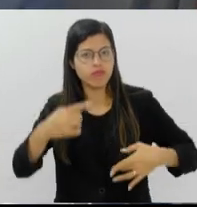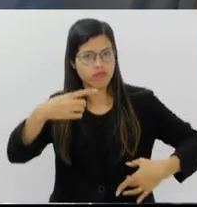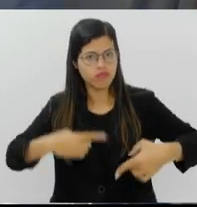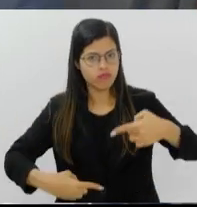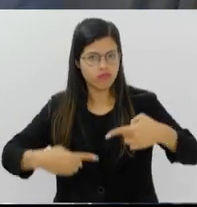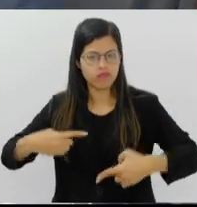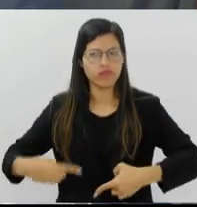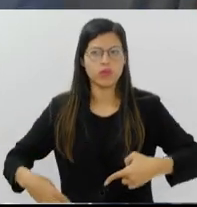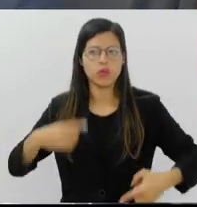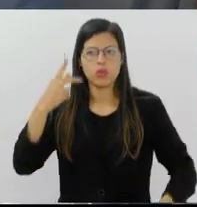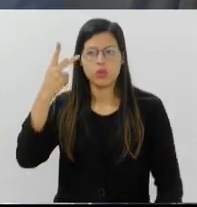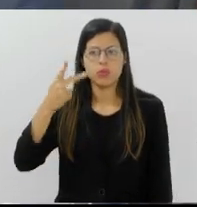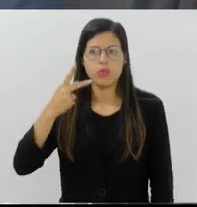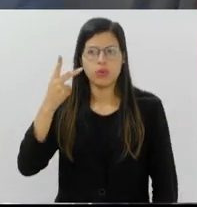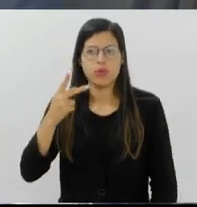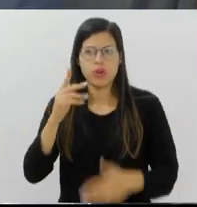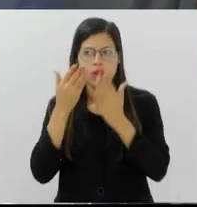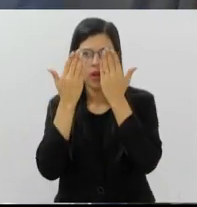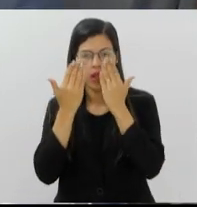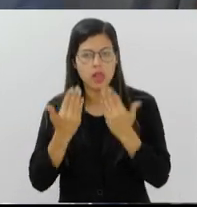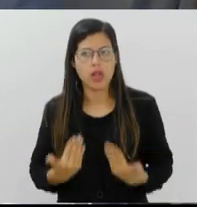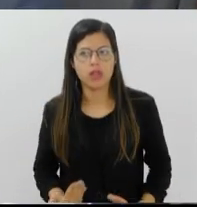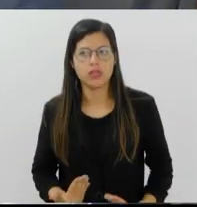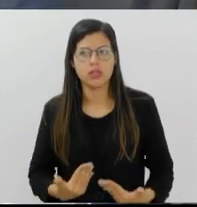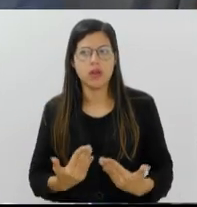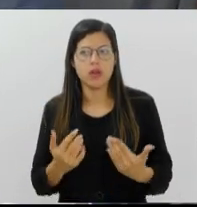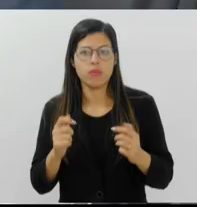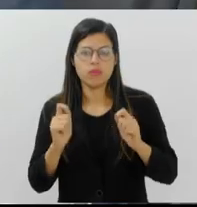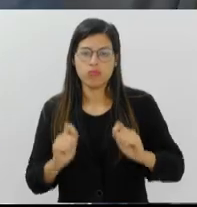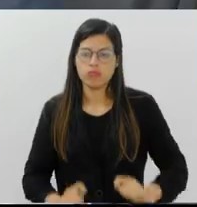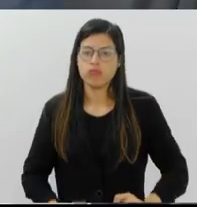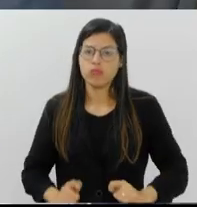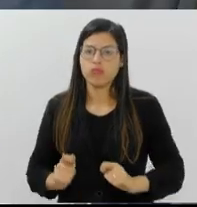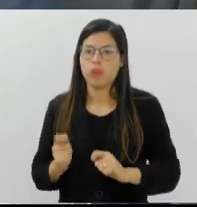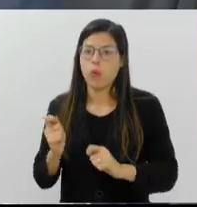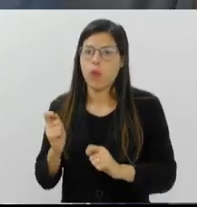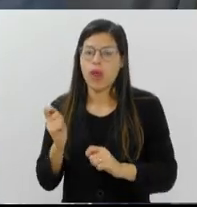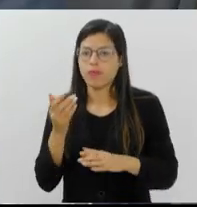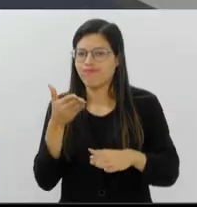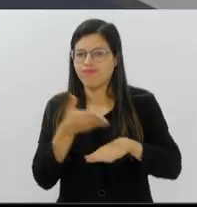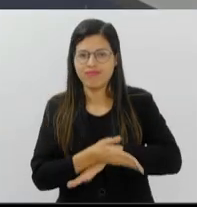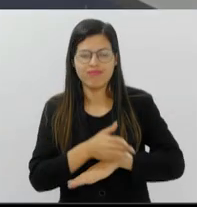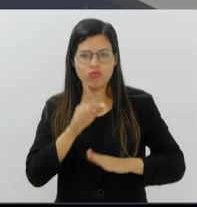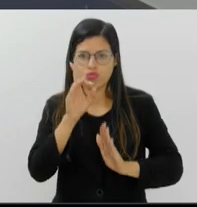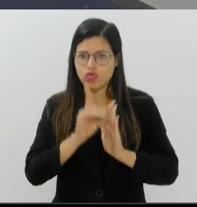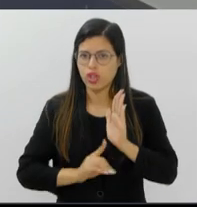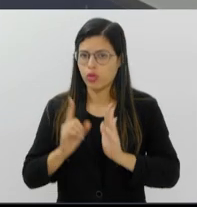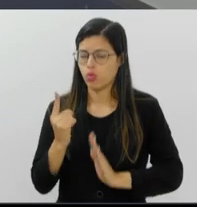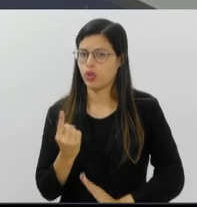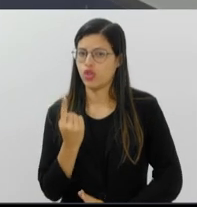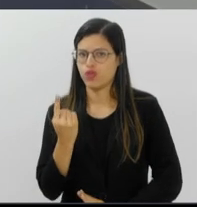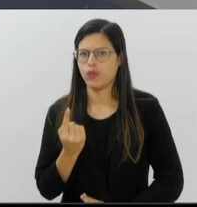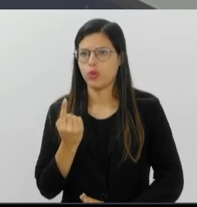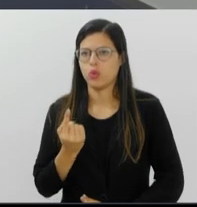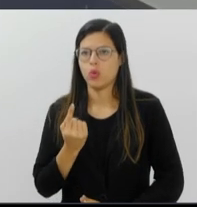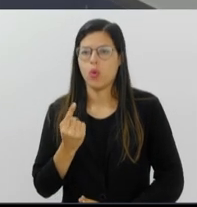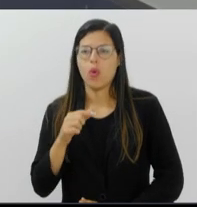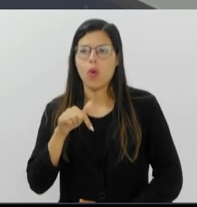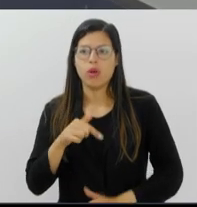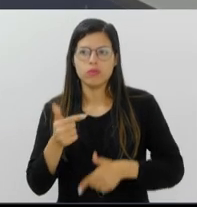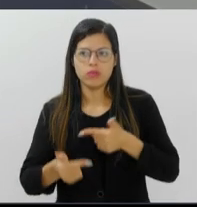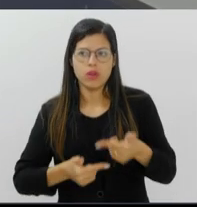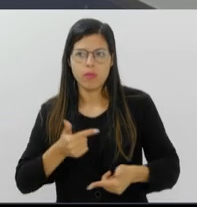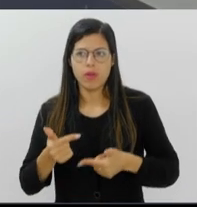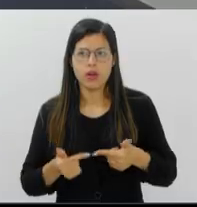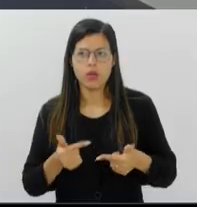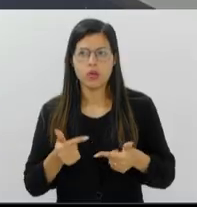entre os parlamentares que analisavam uma possível invasão de direito individual do trabalhador. Mas a questão foi superada e o parecer